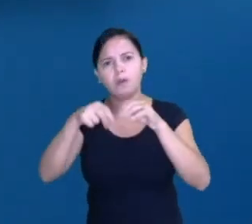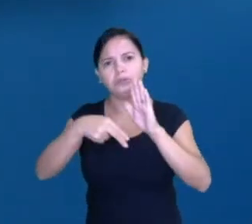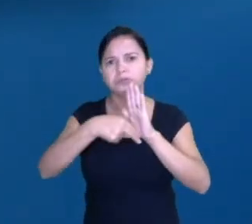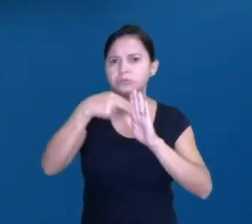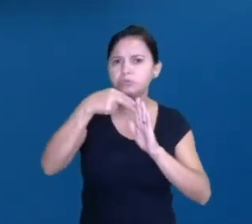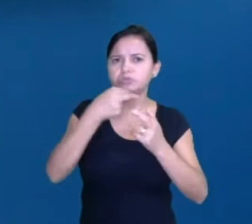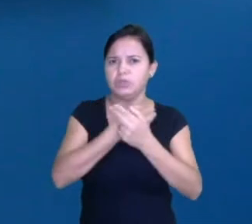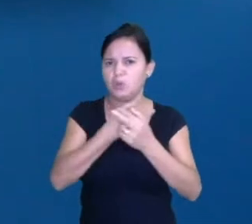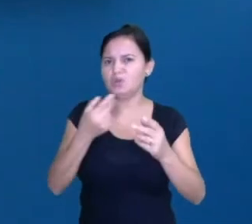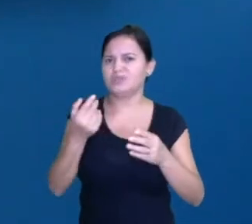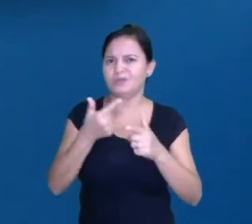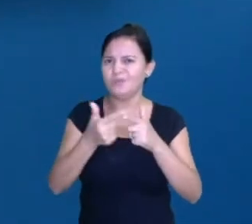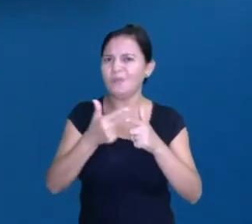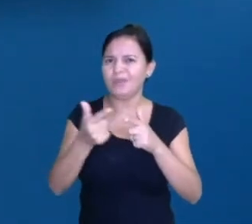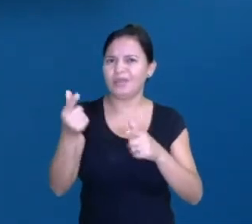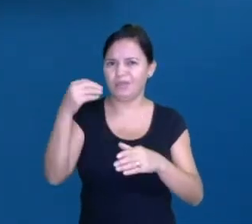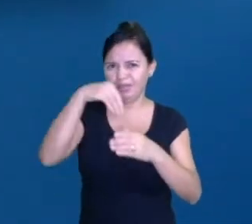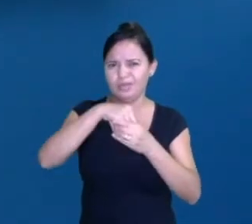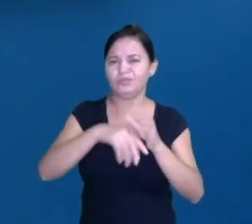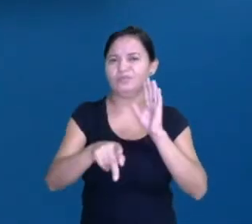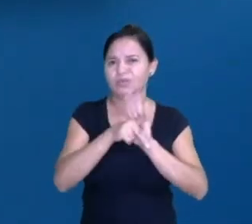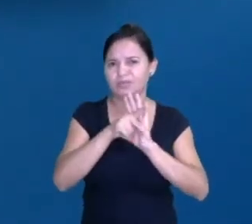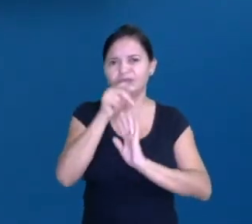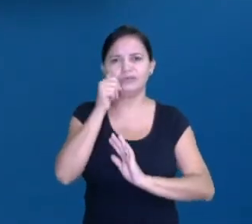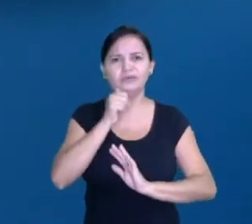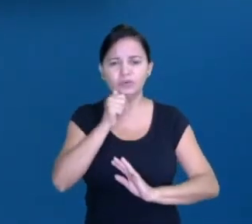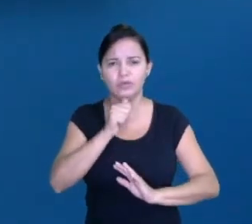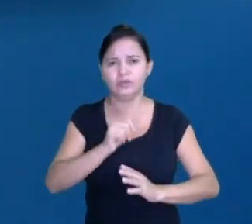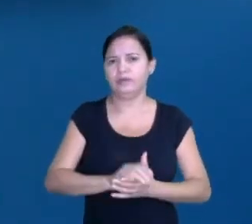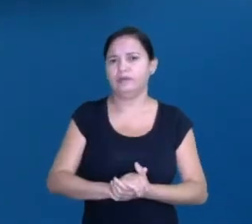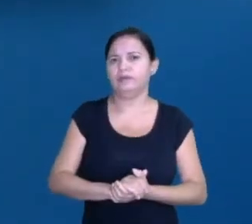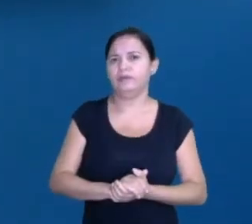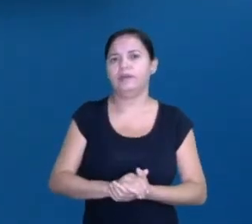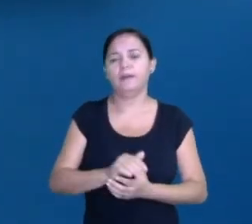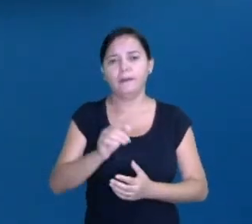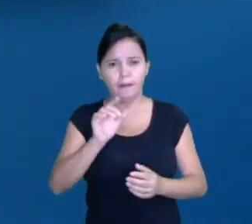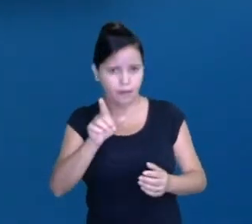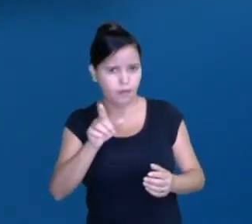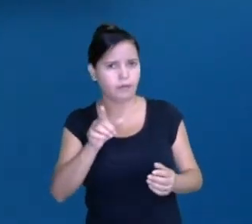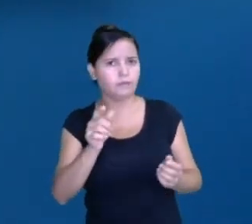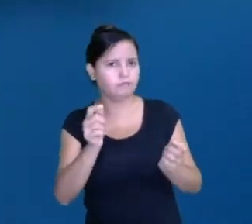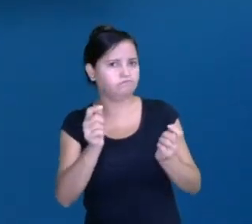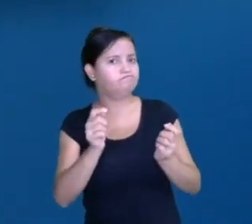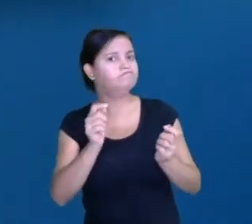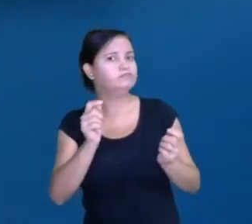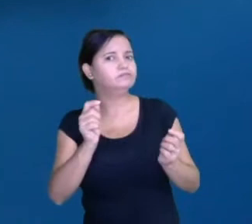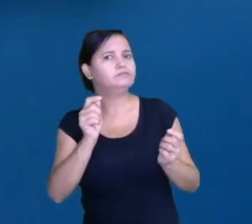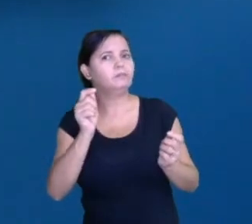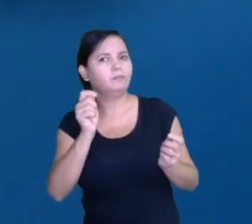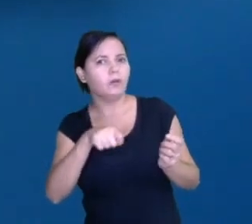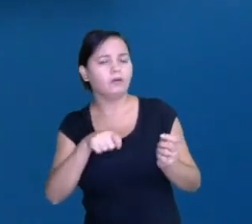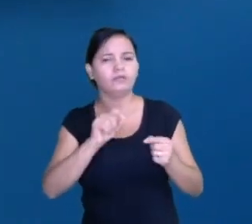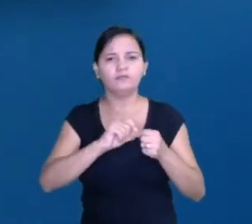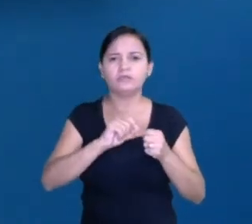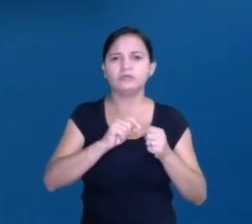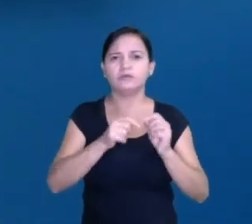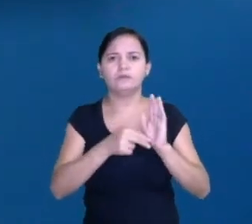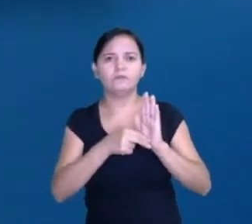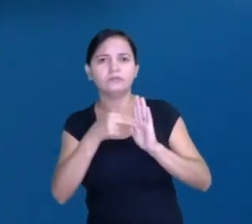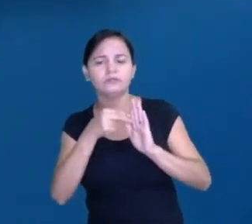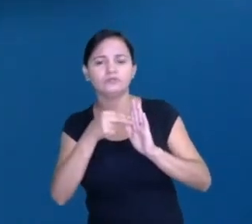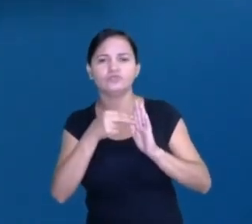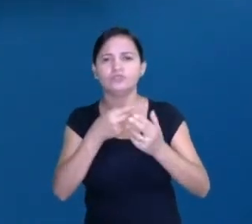de videolaparoscopia, tá? Que é feita uma espécie de queimagem, de cauterização desse tecido que deveria, em um